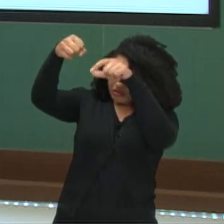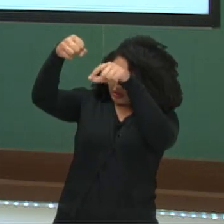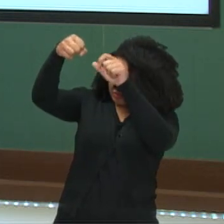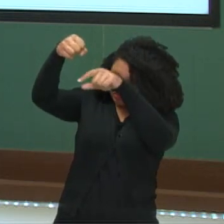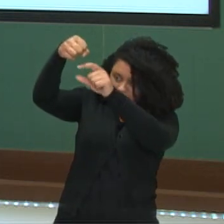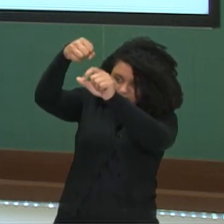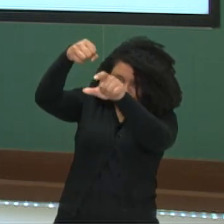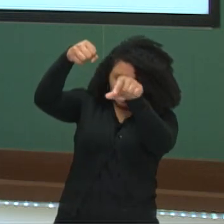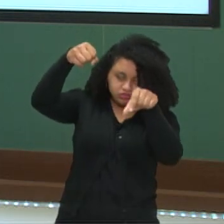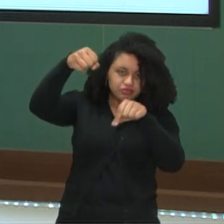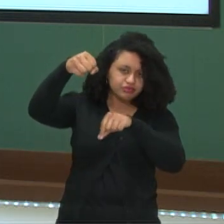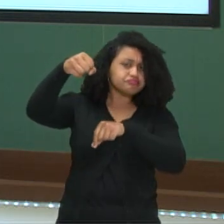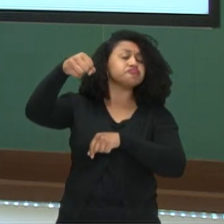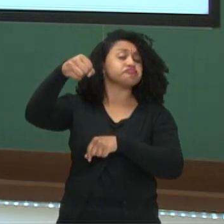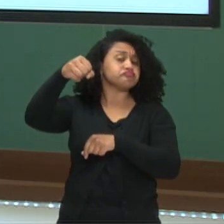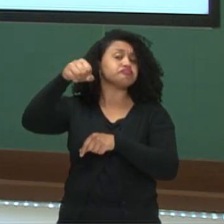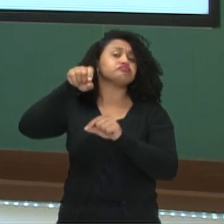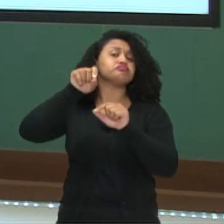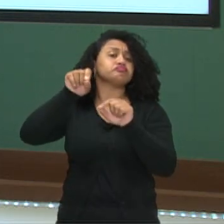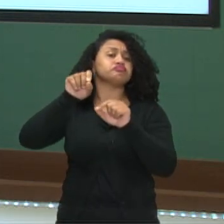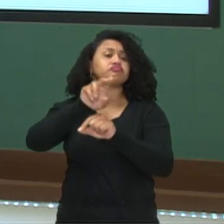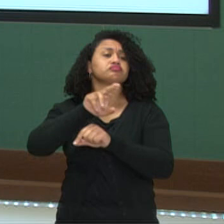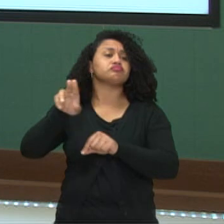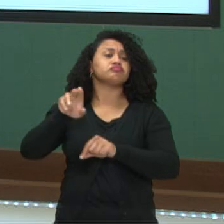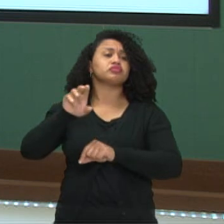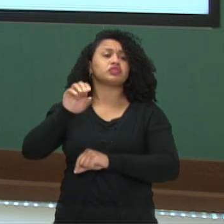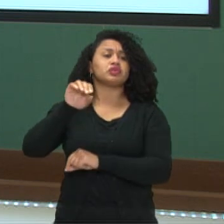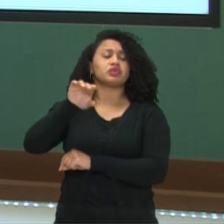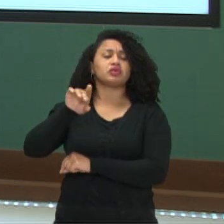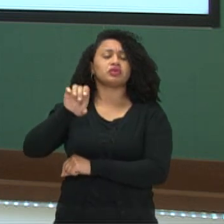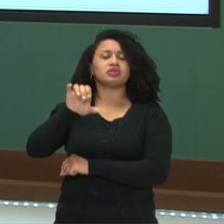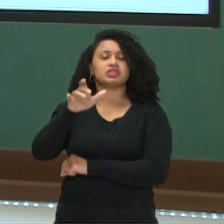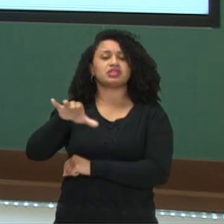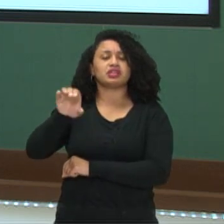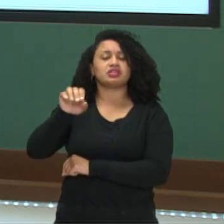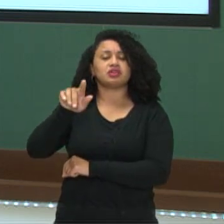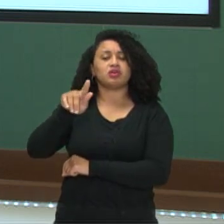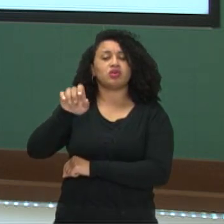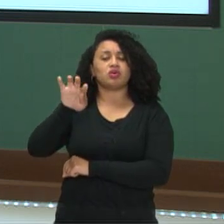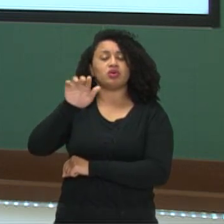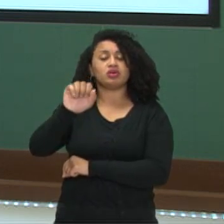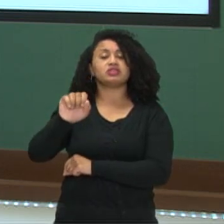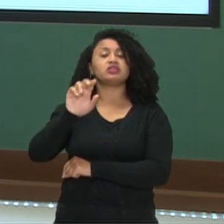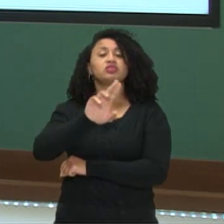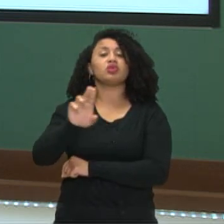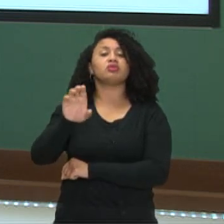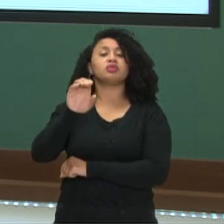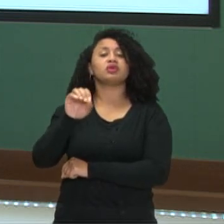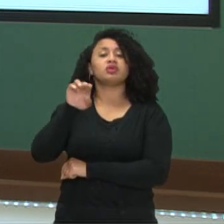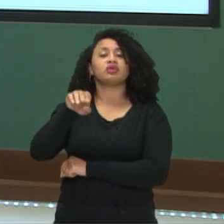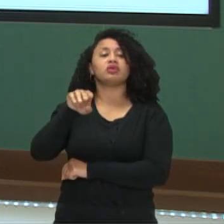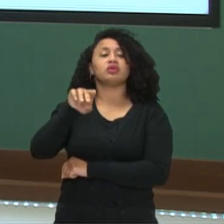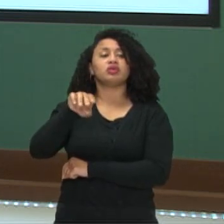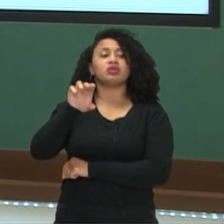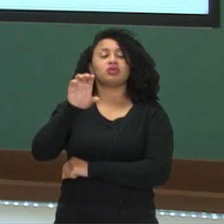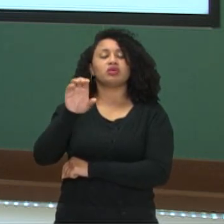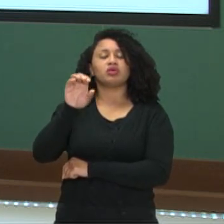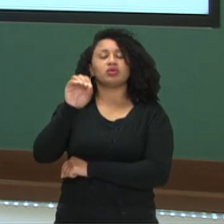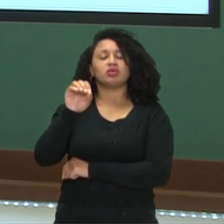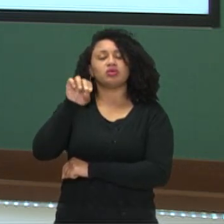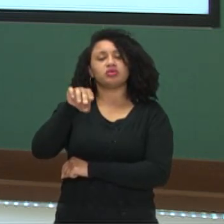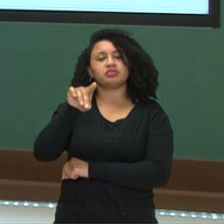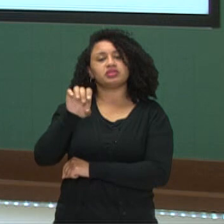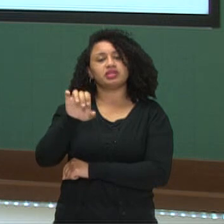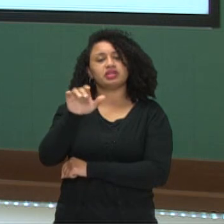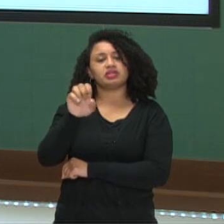né? Então a gente chama esse fenômeno de concentração de gotas de condensador, de condensação. Por